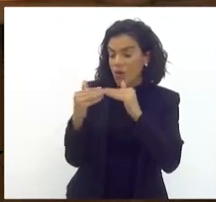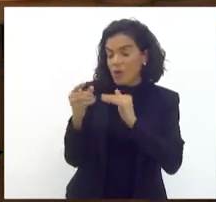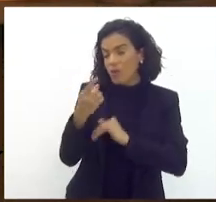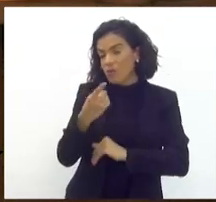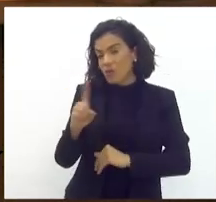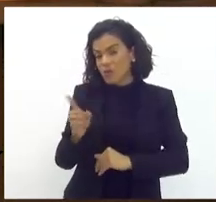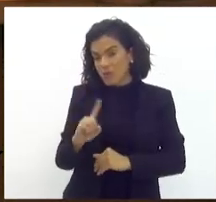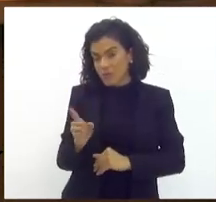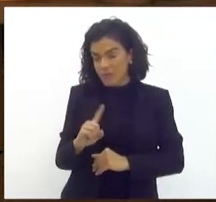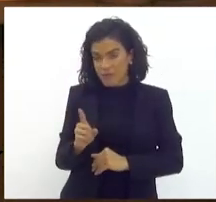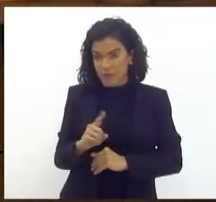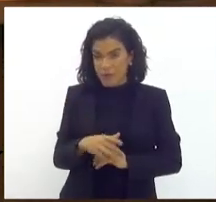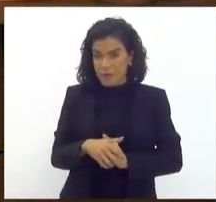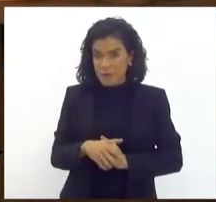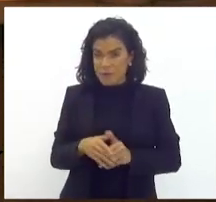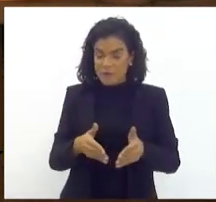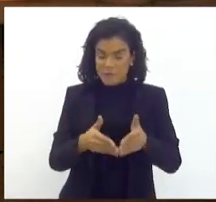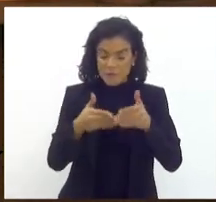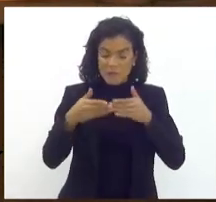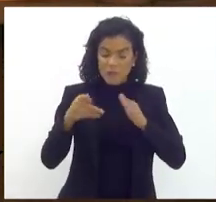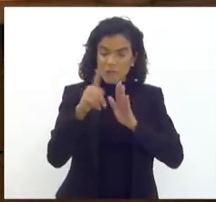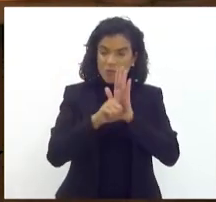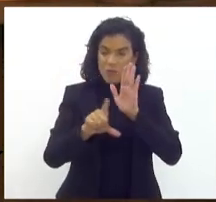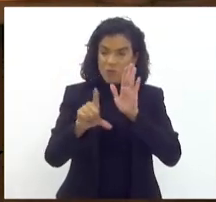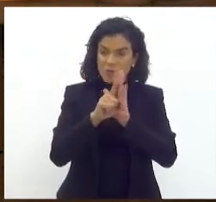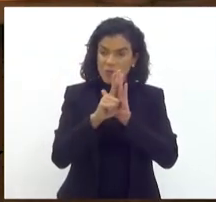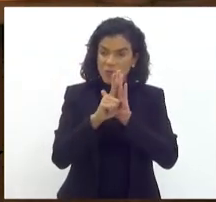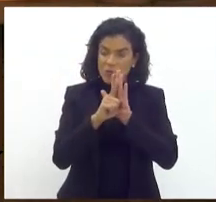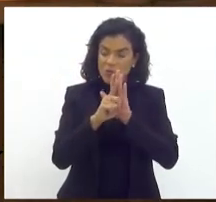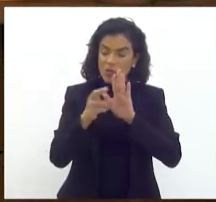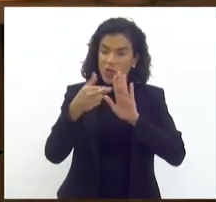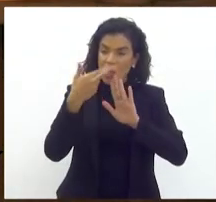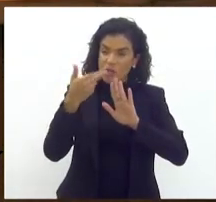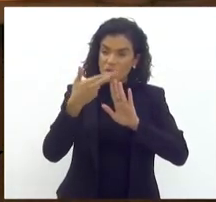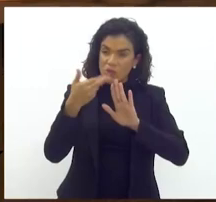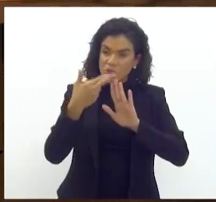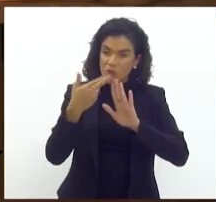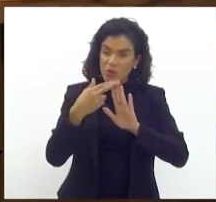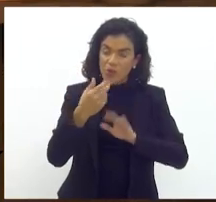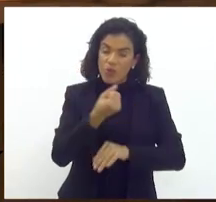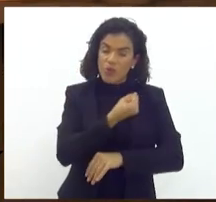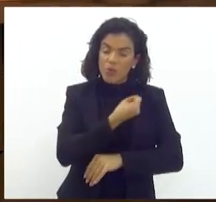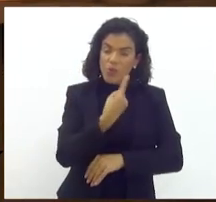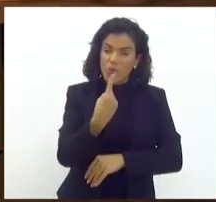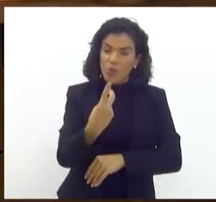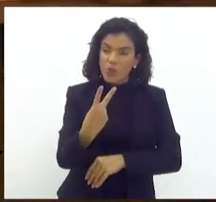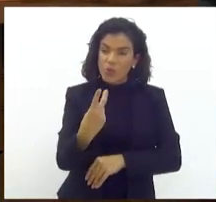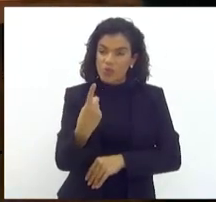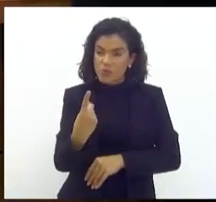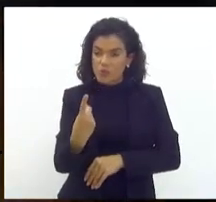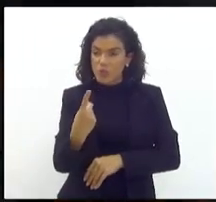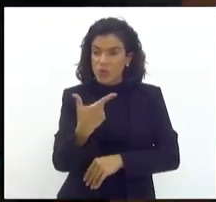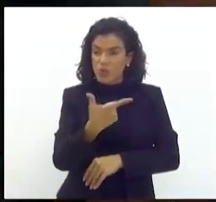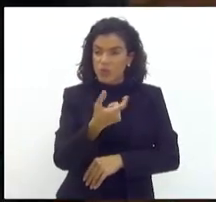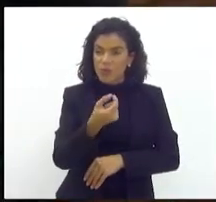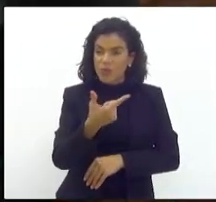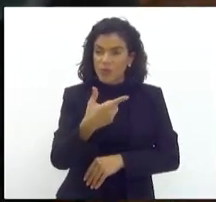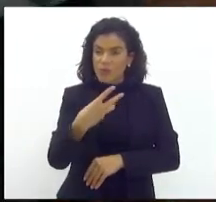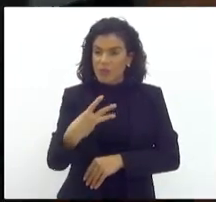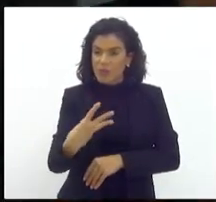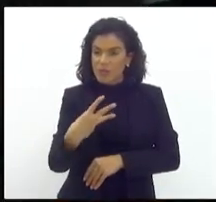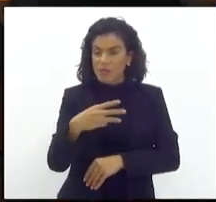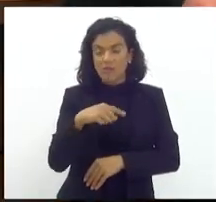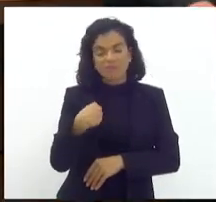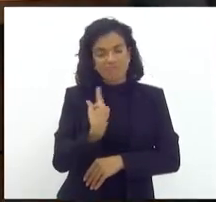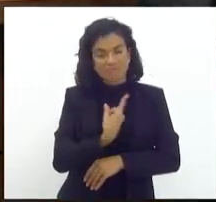abstém no projeto de resolução número um dois um de 2023 é